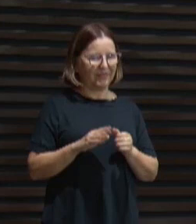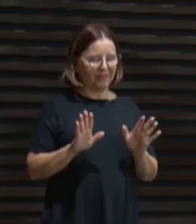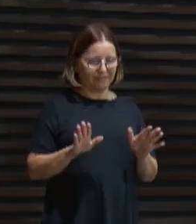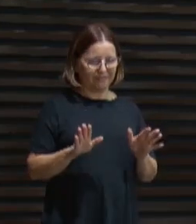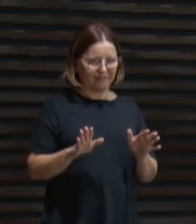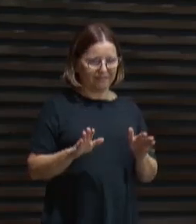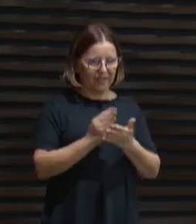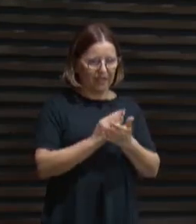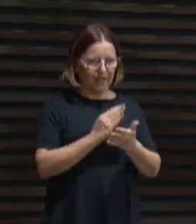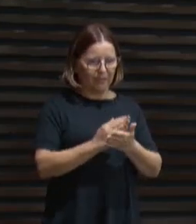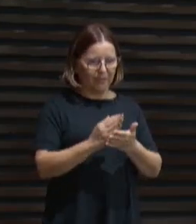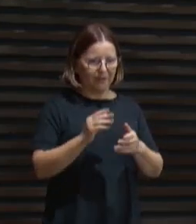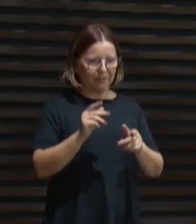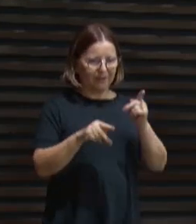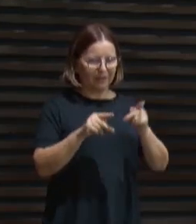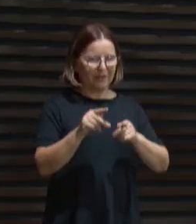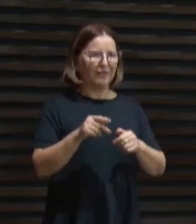dizem que ele era sanguíneo.